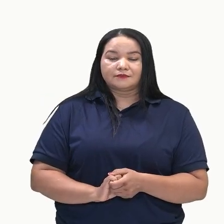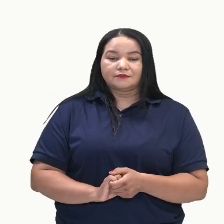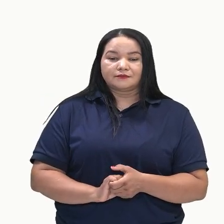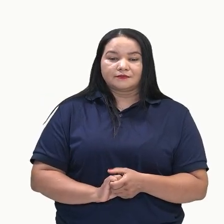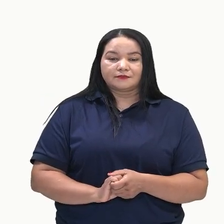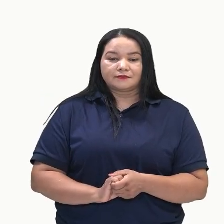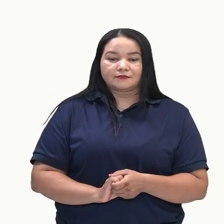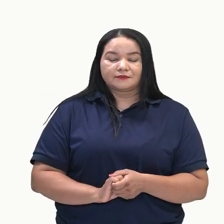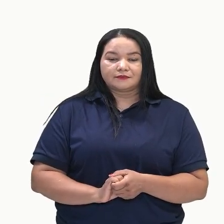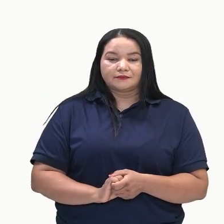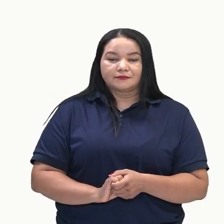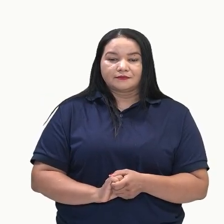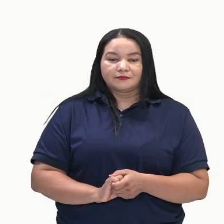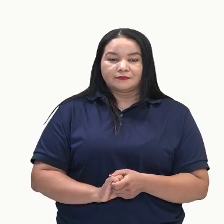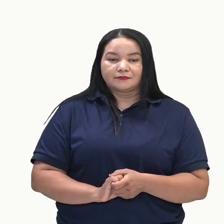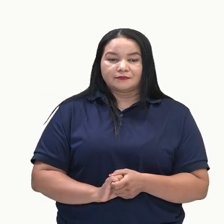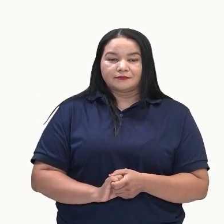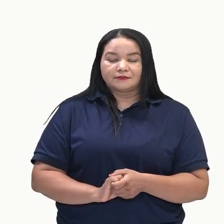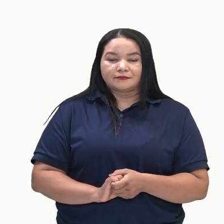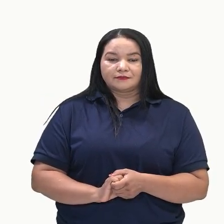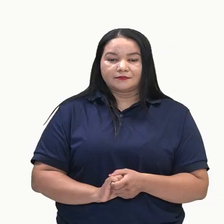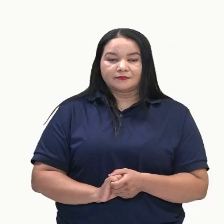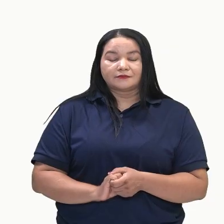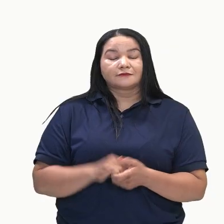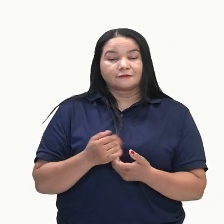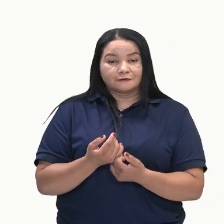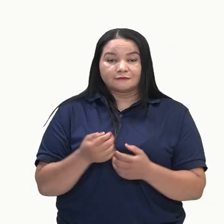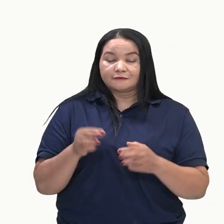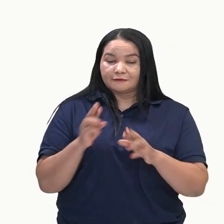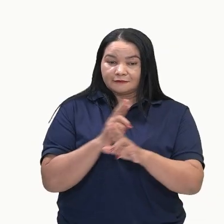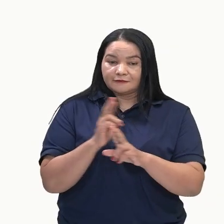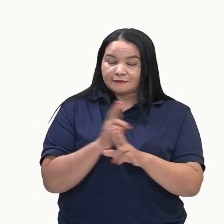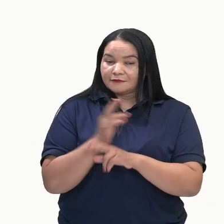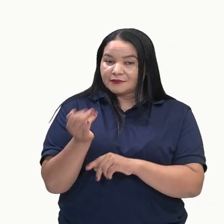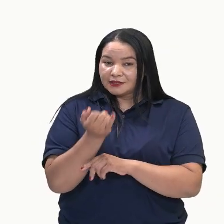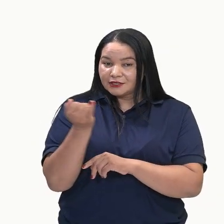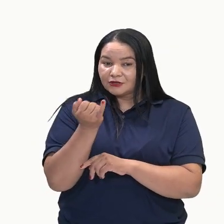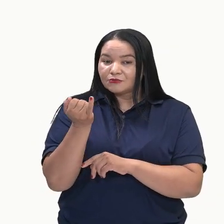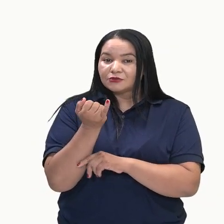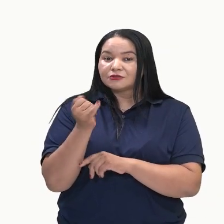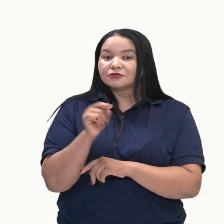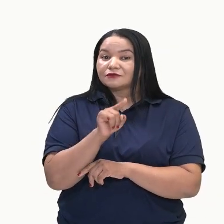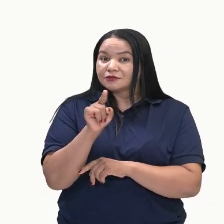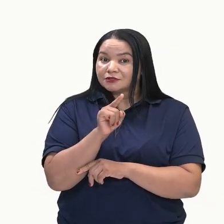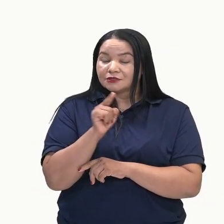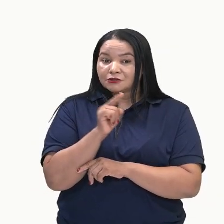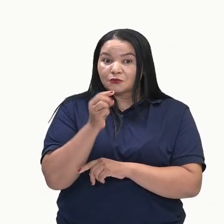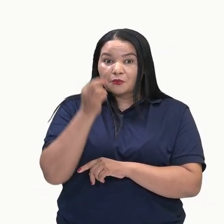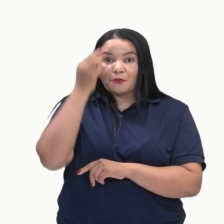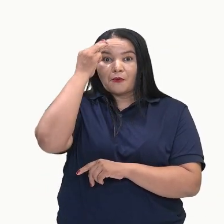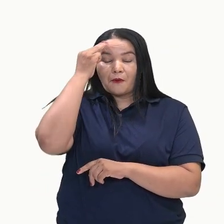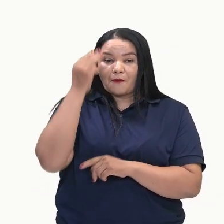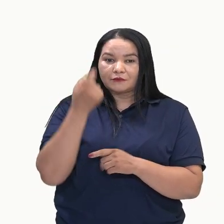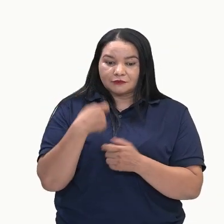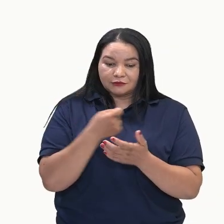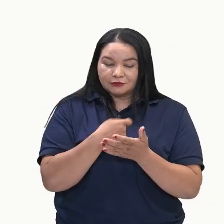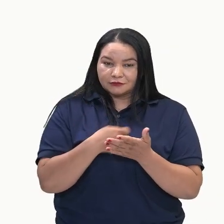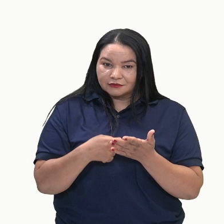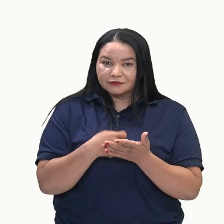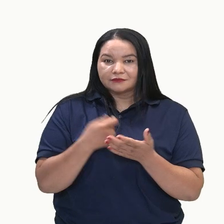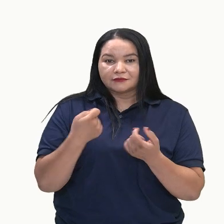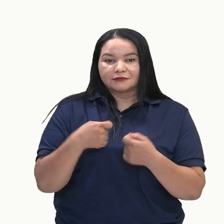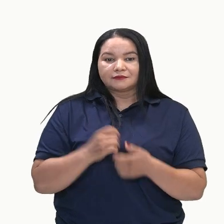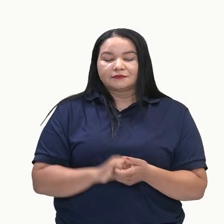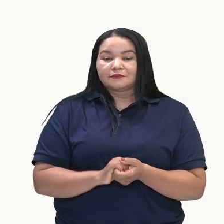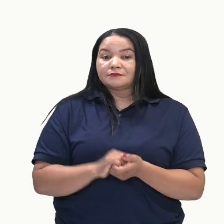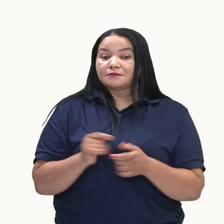aí anotar. Então, são relações importantes, relações que você não pode deixar batido. Mas falamos aqui